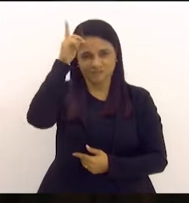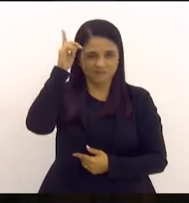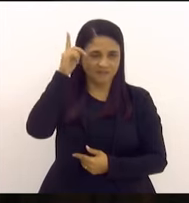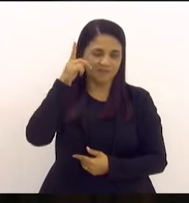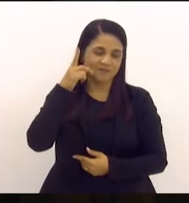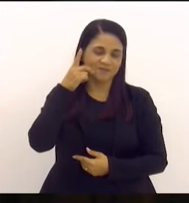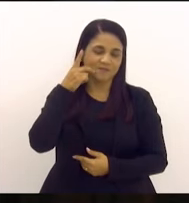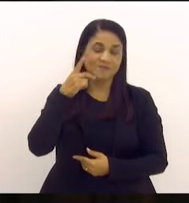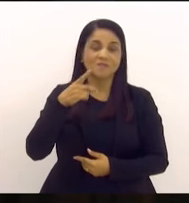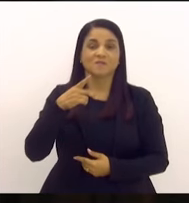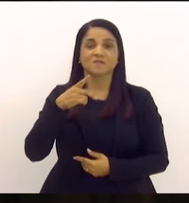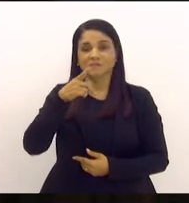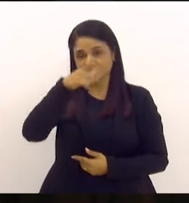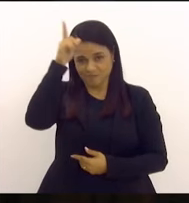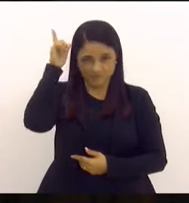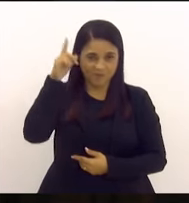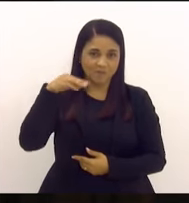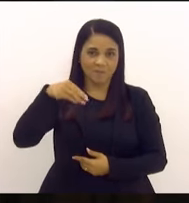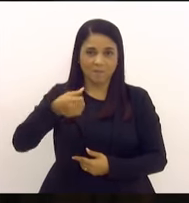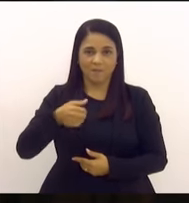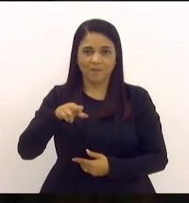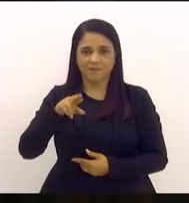Dino.